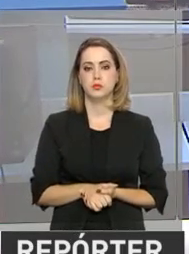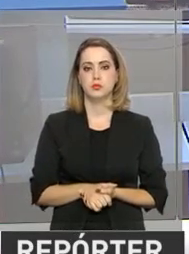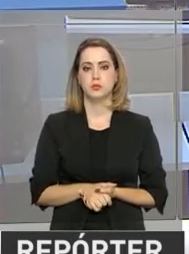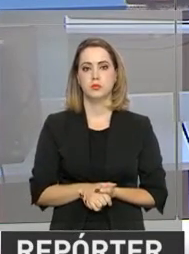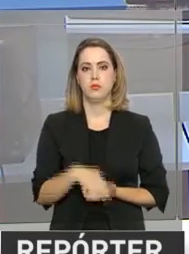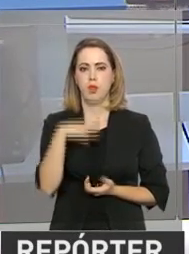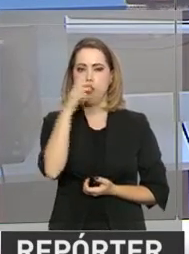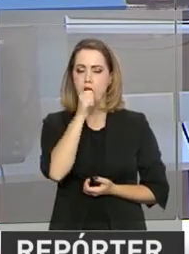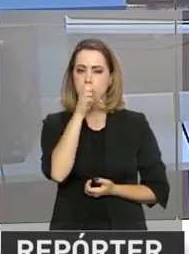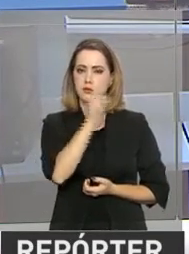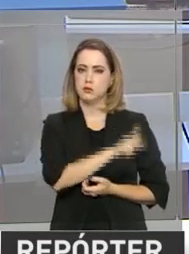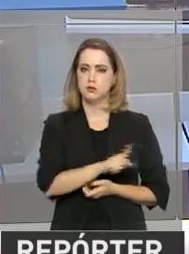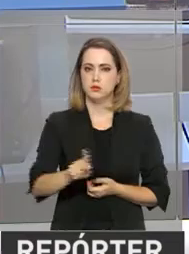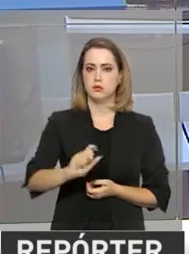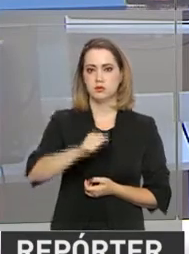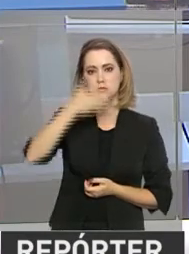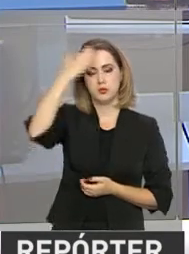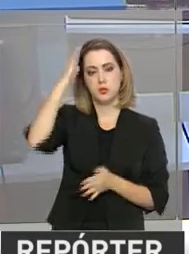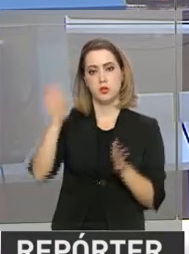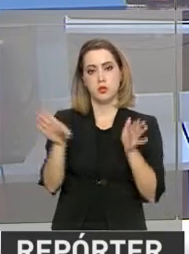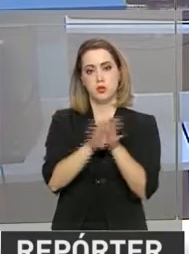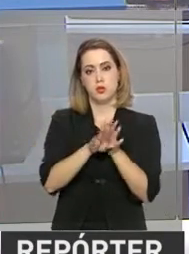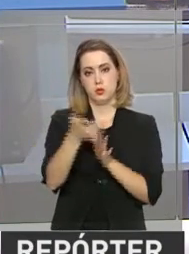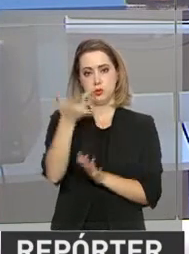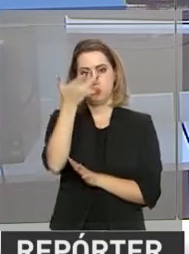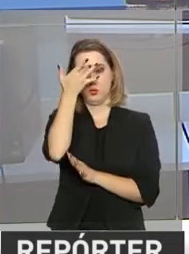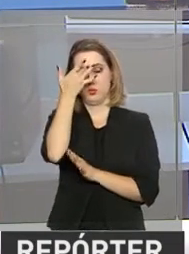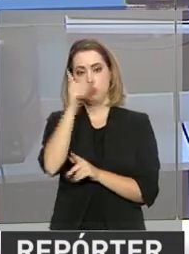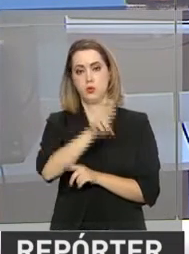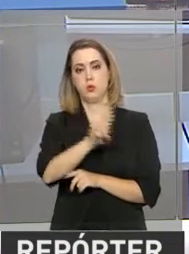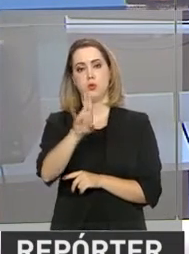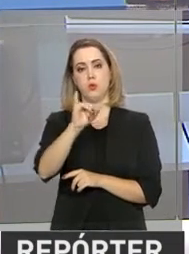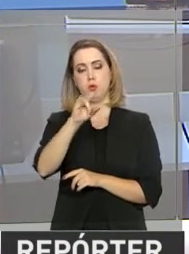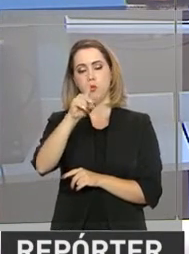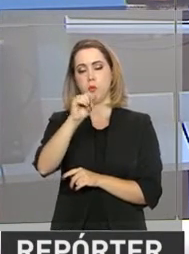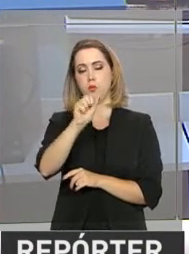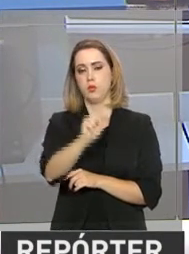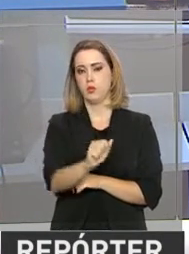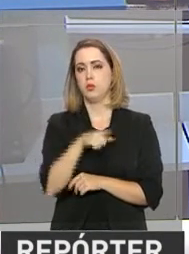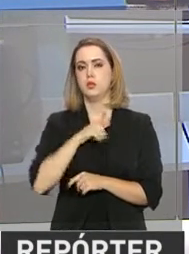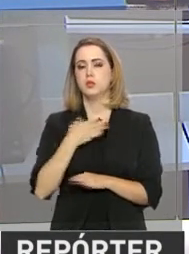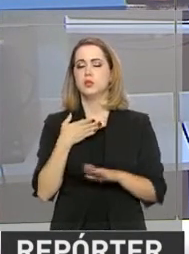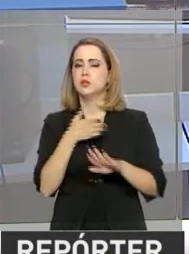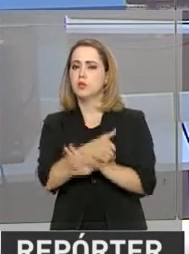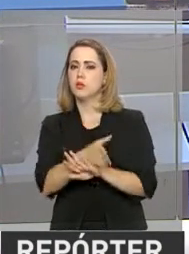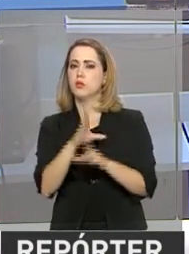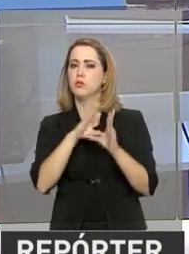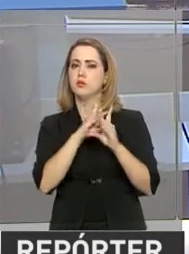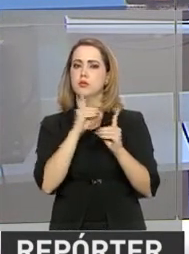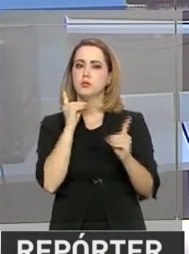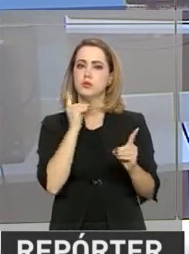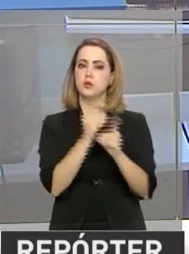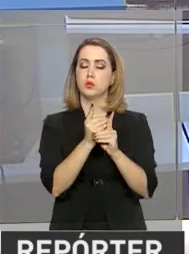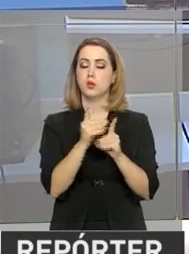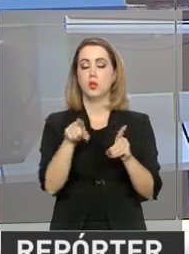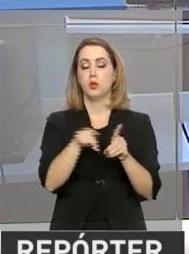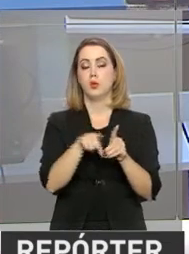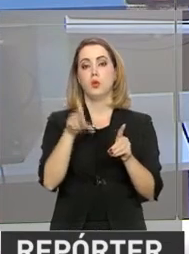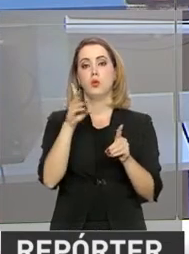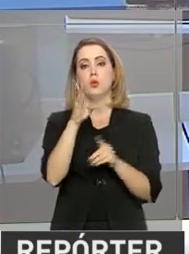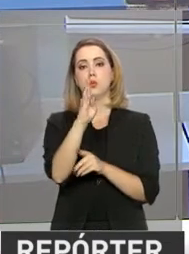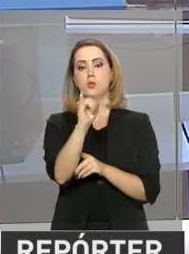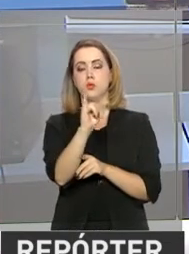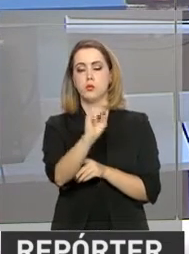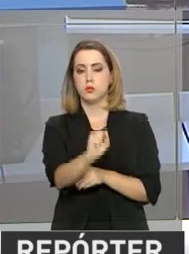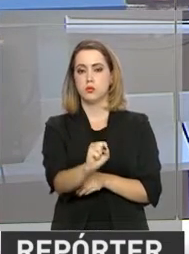Neste sábado, o presidente Michel Temer chega à Índia, onde participa de encontro dos BRICS, grupo que reúne Brasil, Rússia, Índia, China